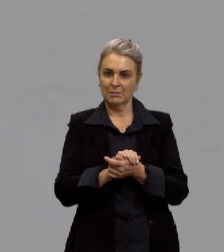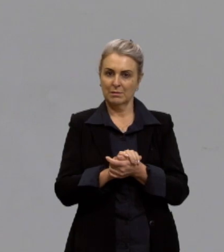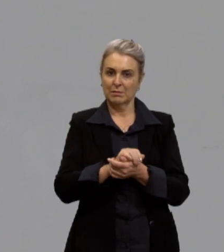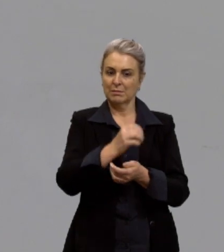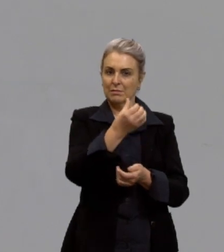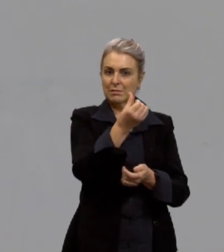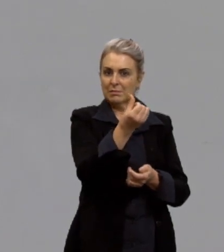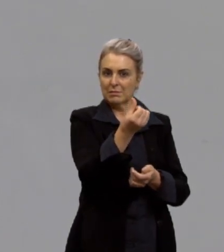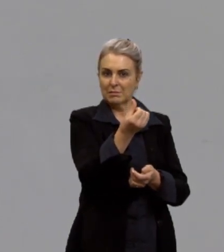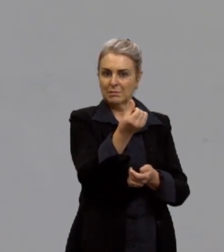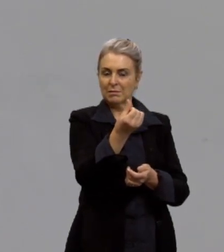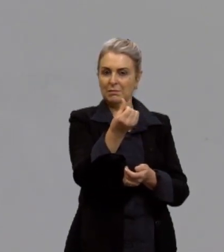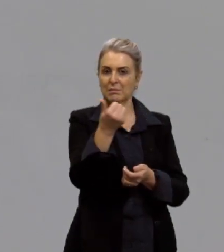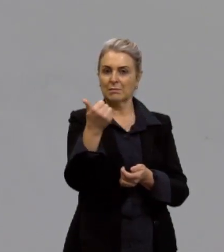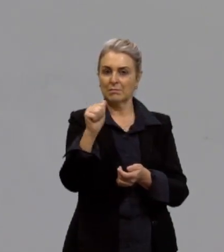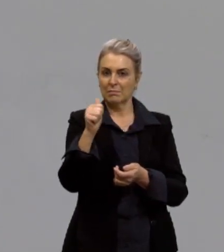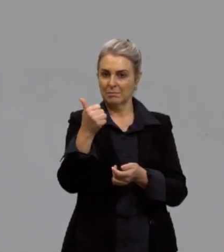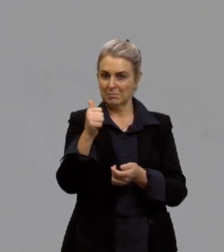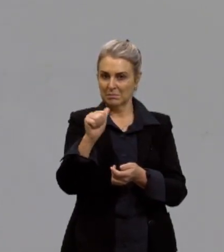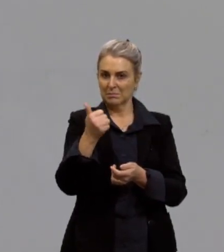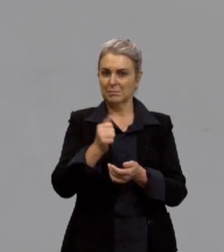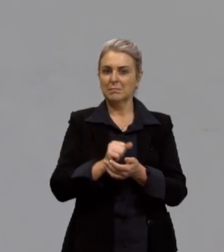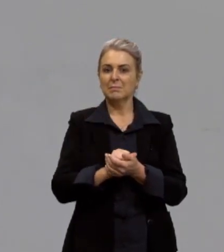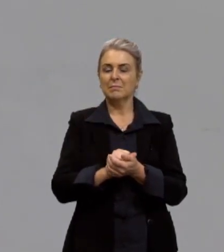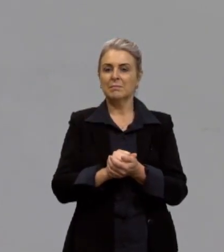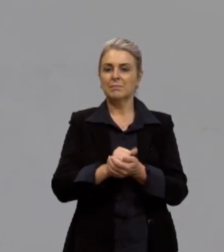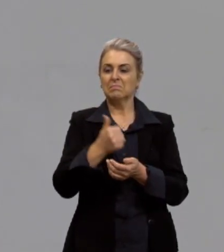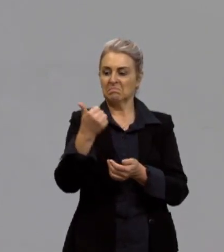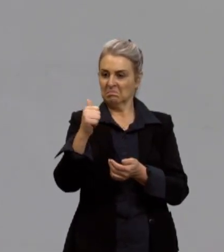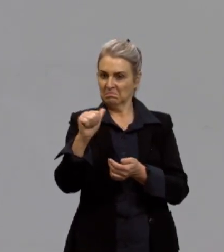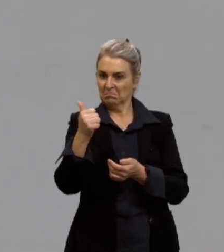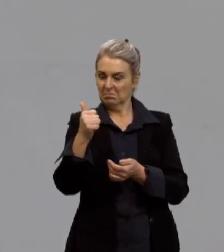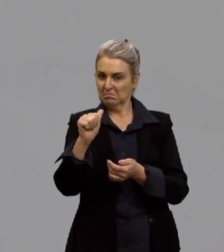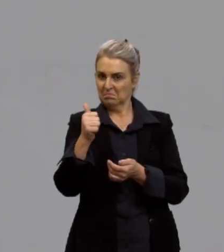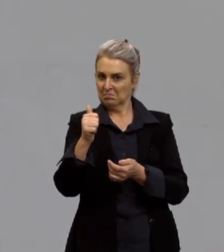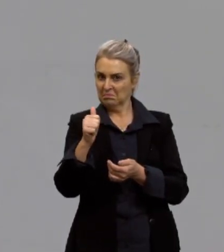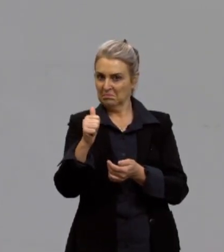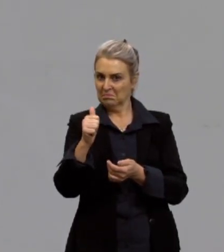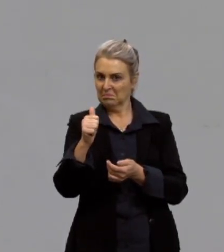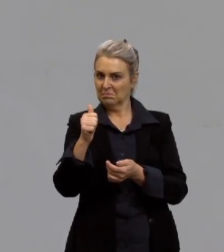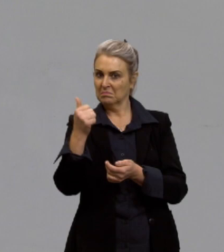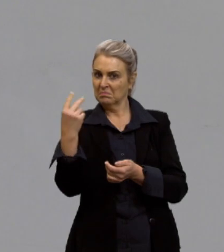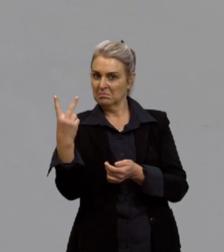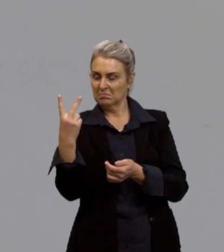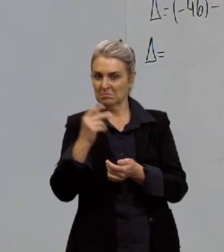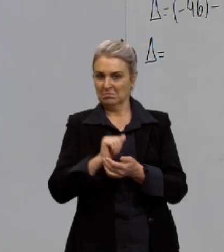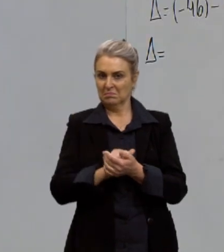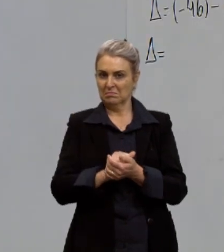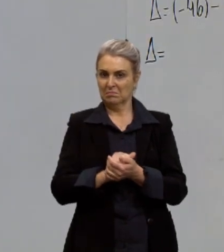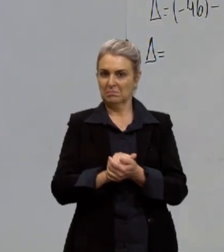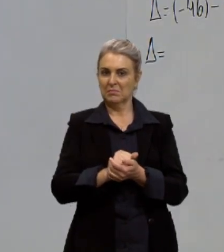6, 11, vai 1. 11, vai 1. 2.